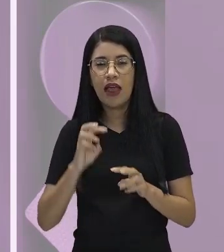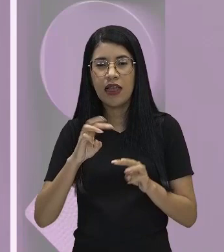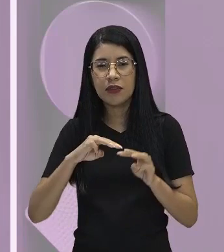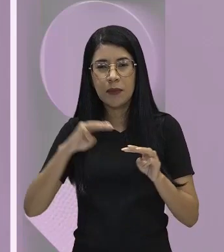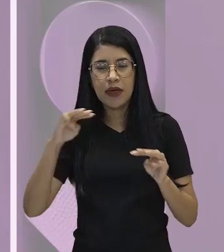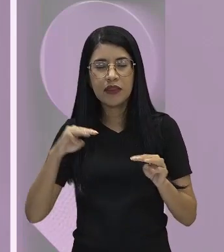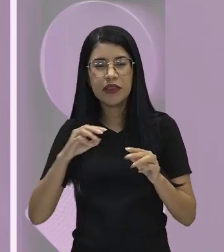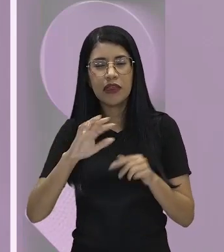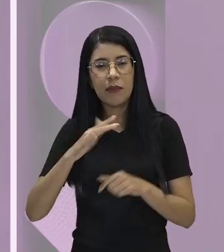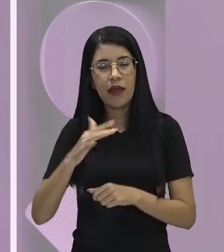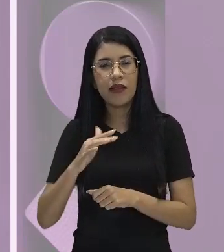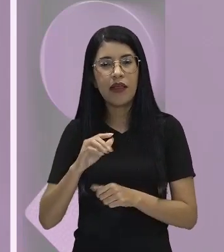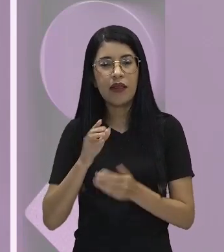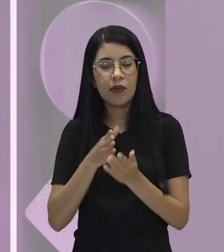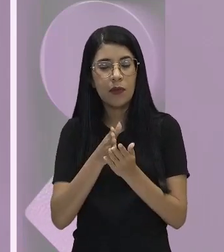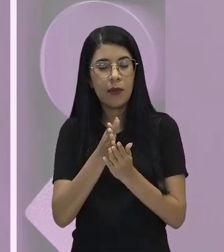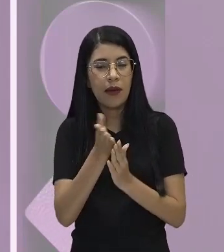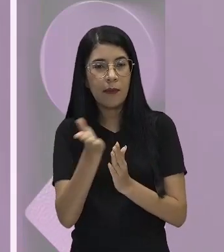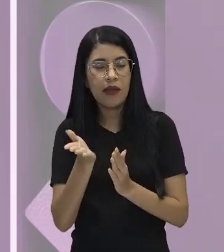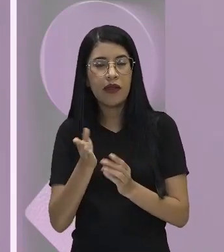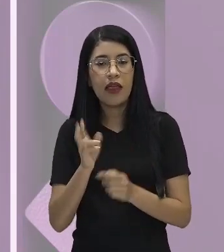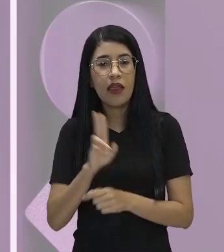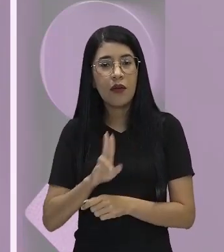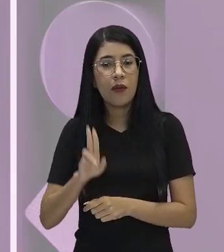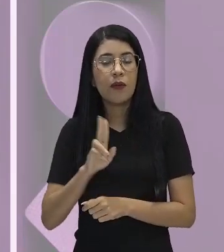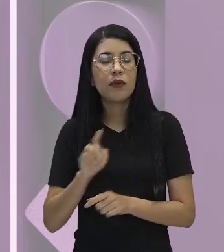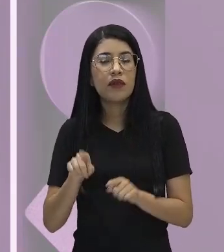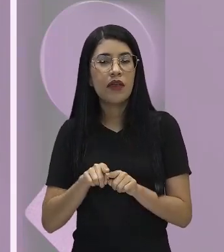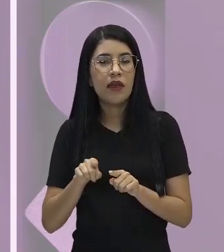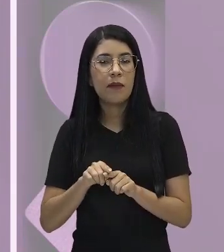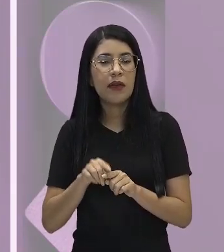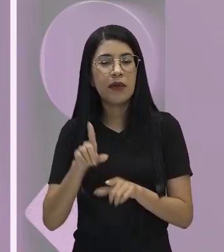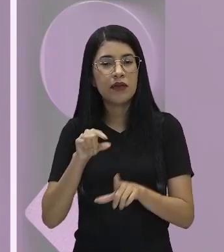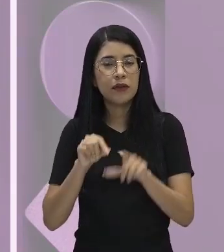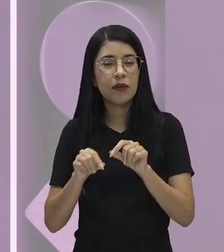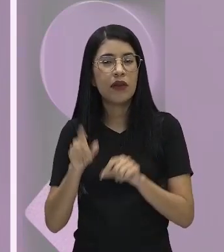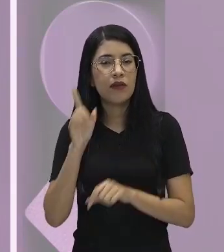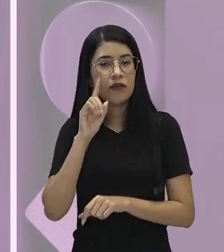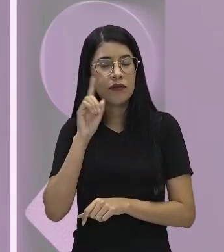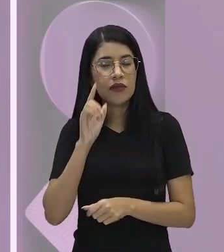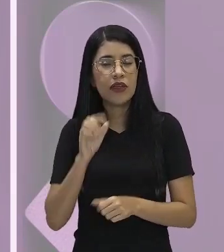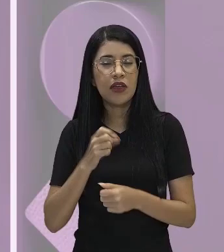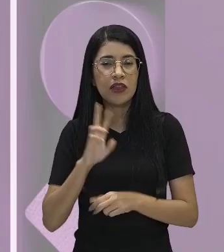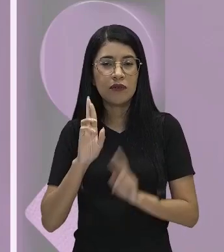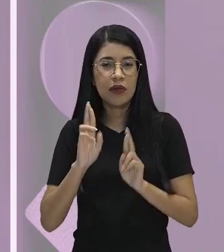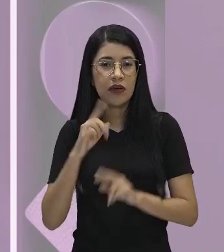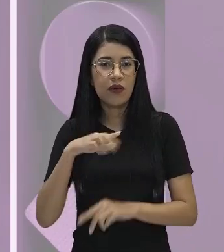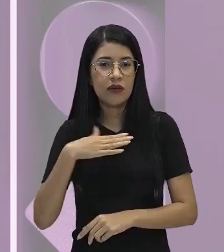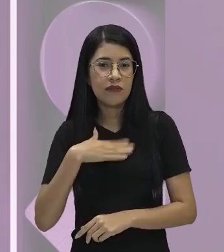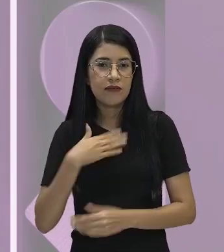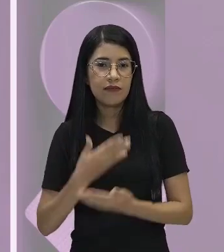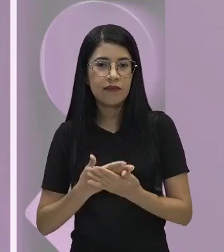aí a aplicação dessa medida de tendência aí, que é o nosso